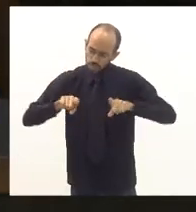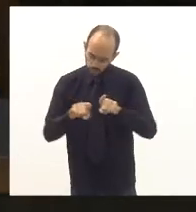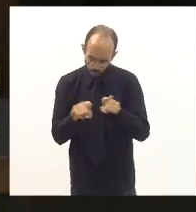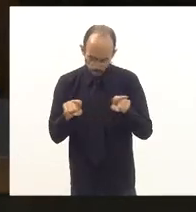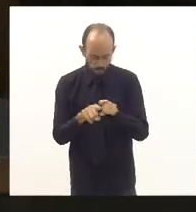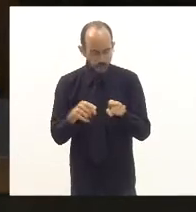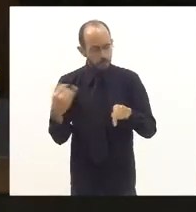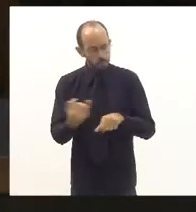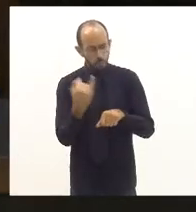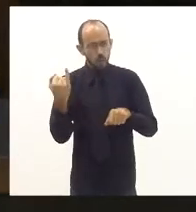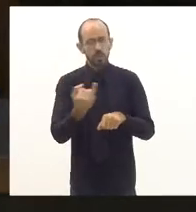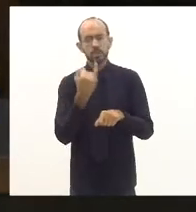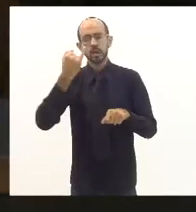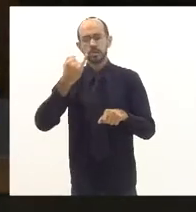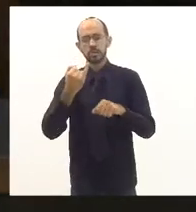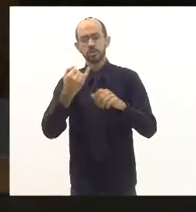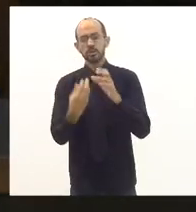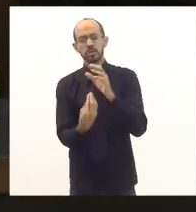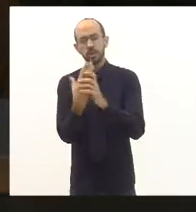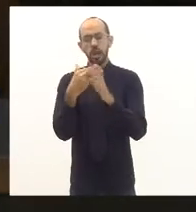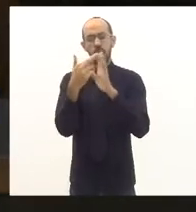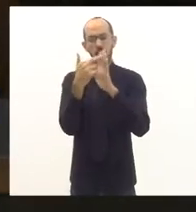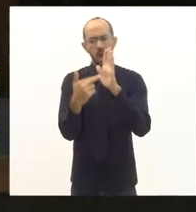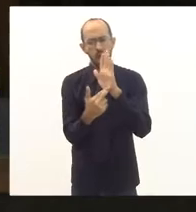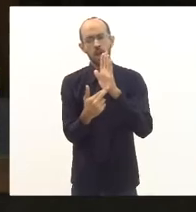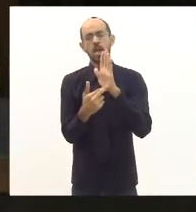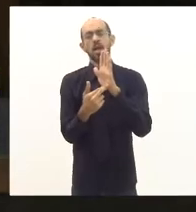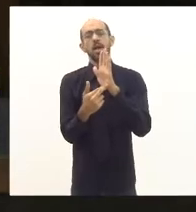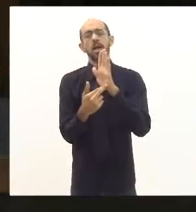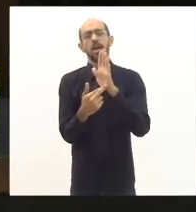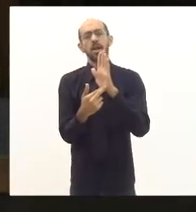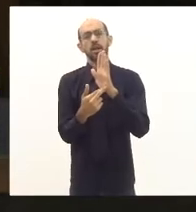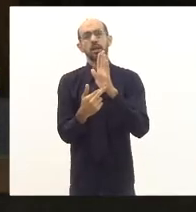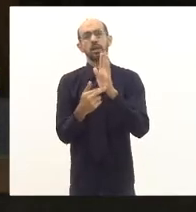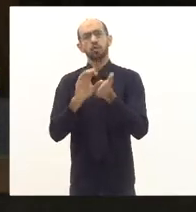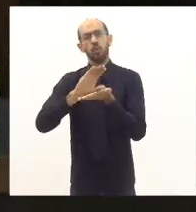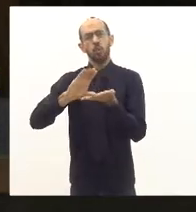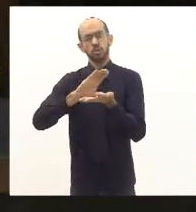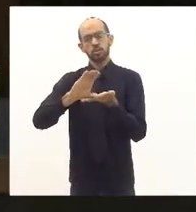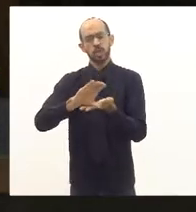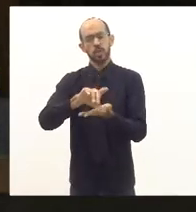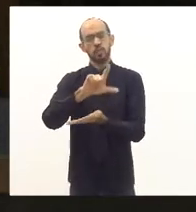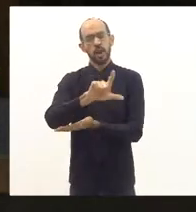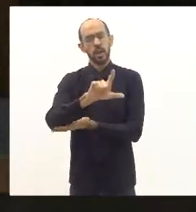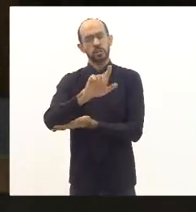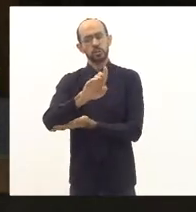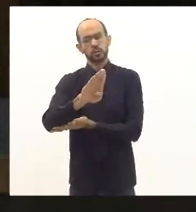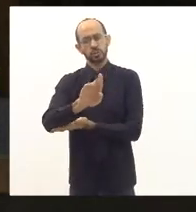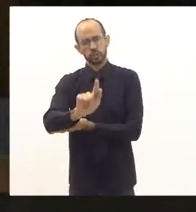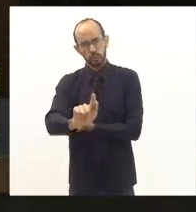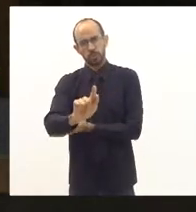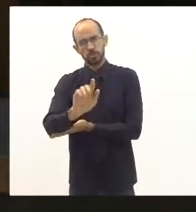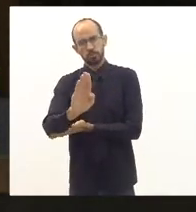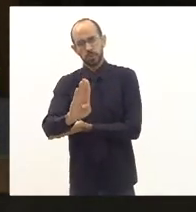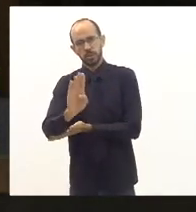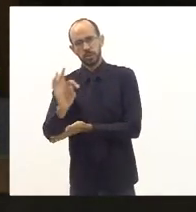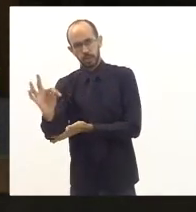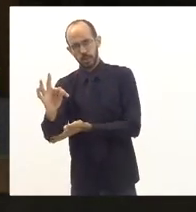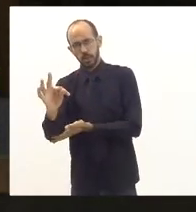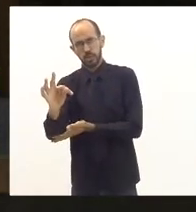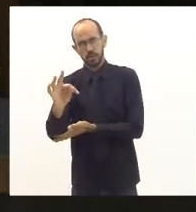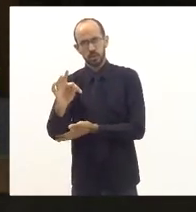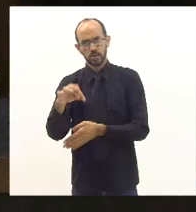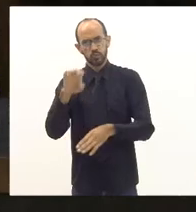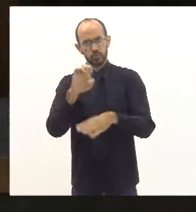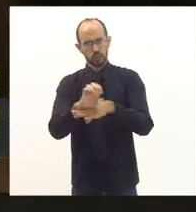importância da gente regulamentar o Conselho LGBT do Estado do Rio de Janeiro através de